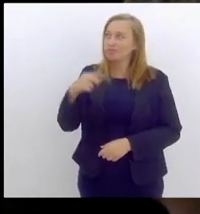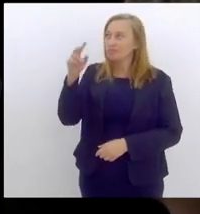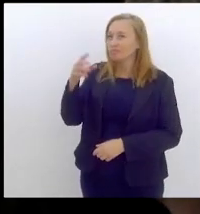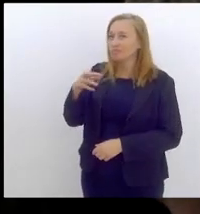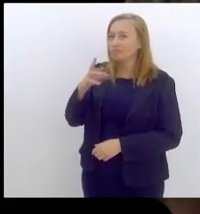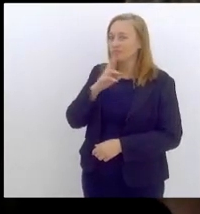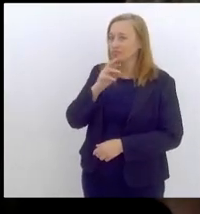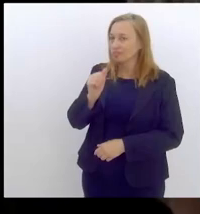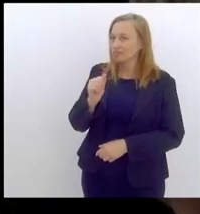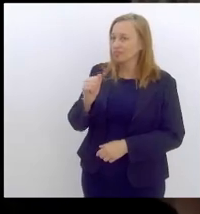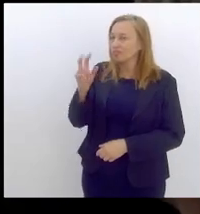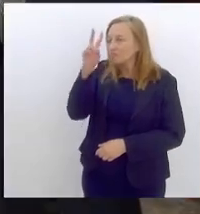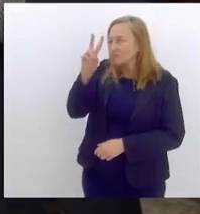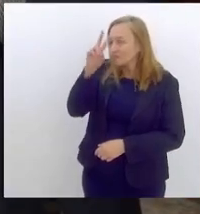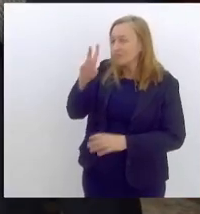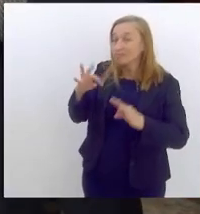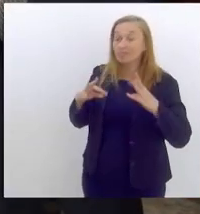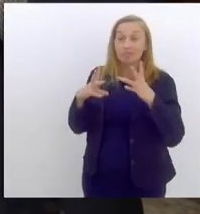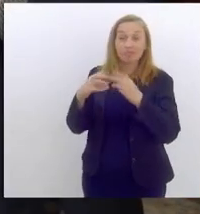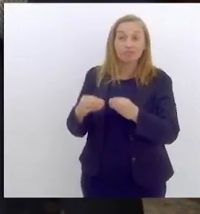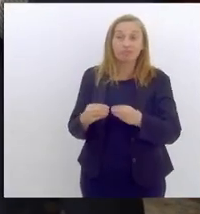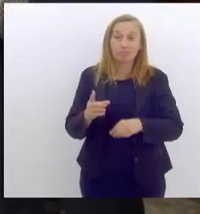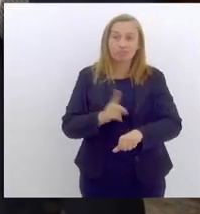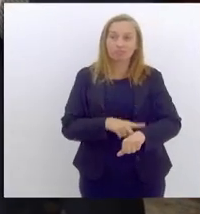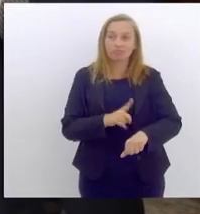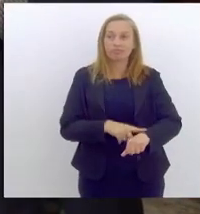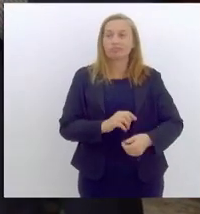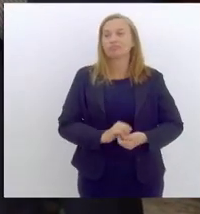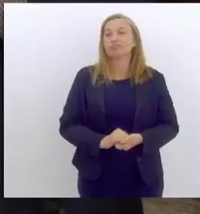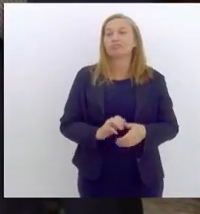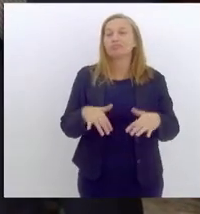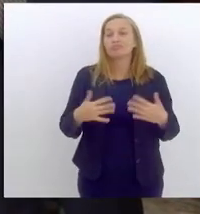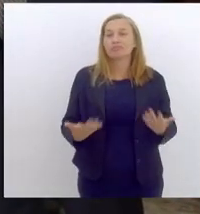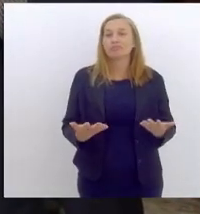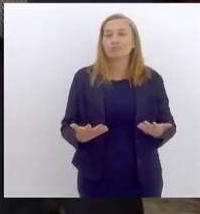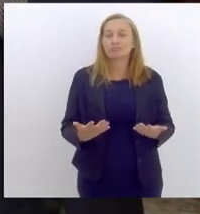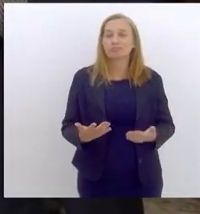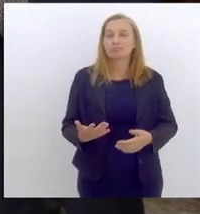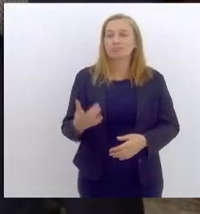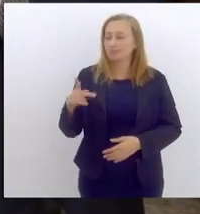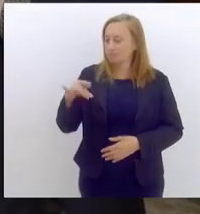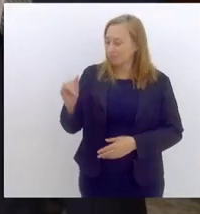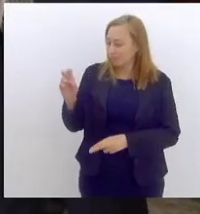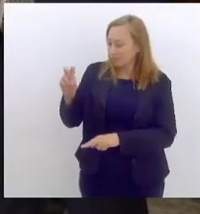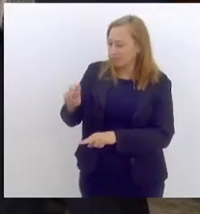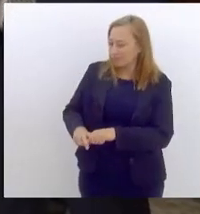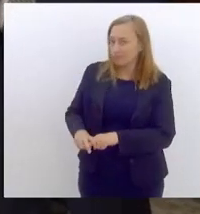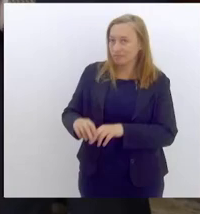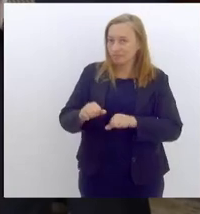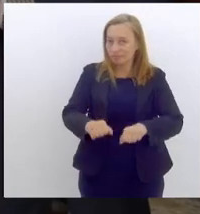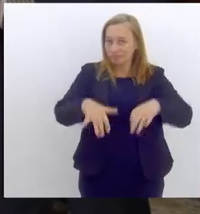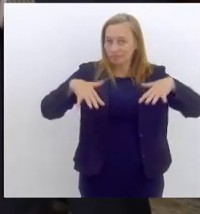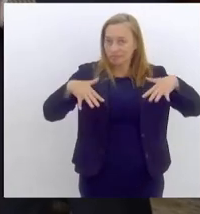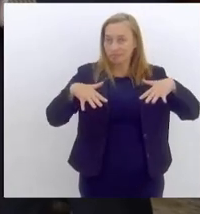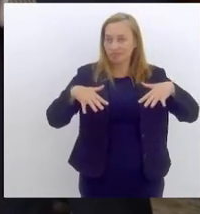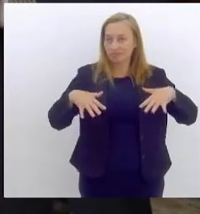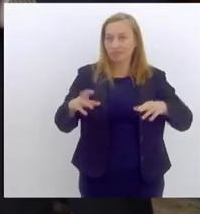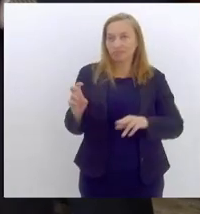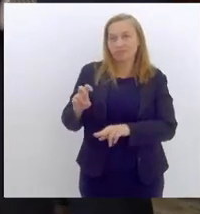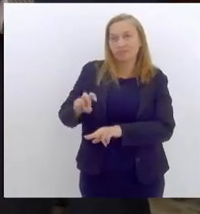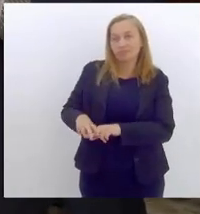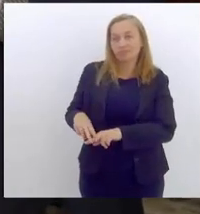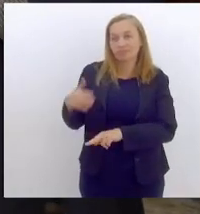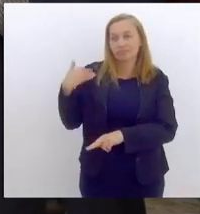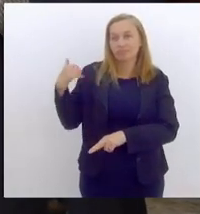enxergar todos os obstáculos superados. E quando eu coloquei meu pai sentado no plenário, eu coloquei ele sentado ao